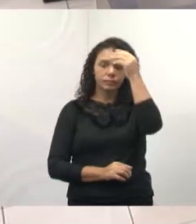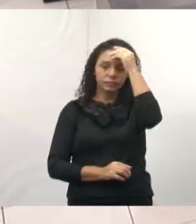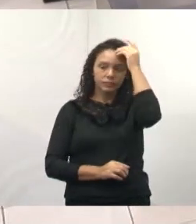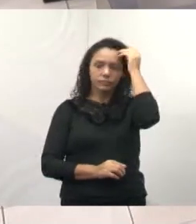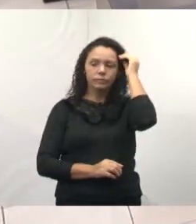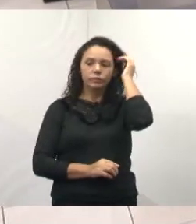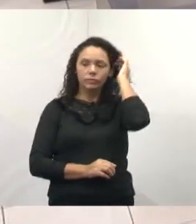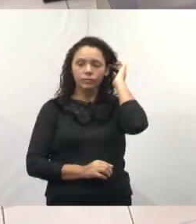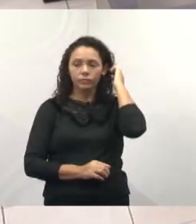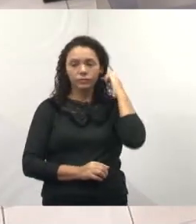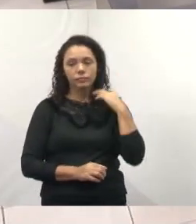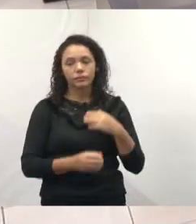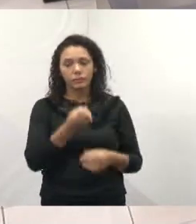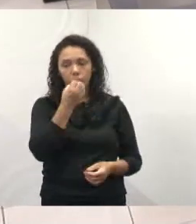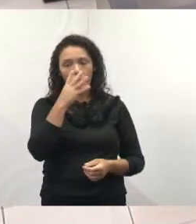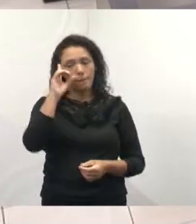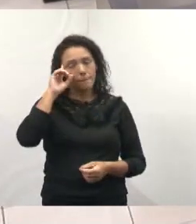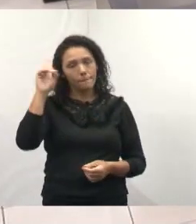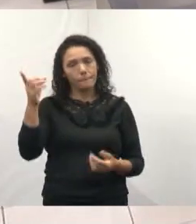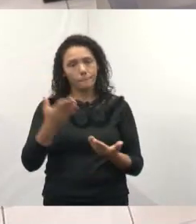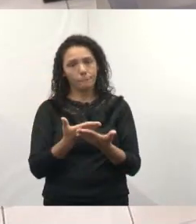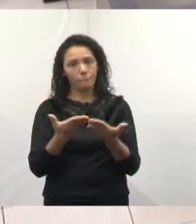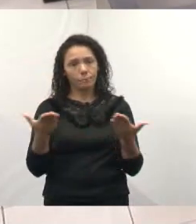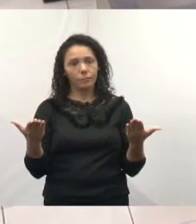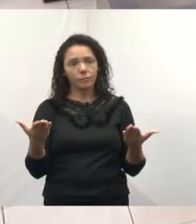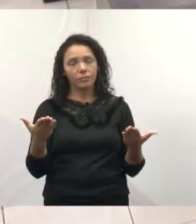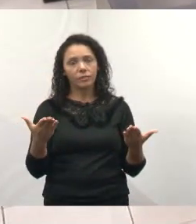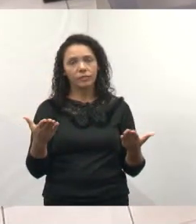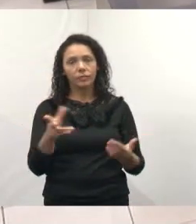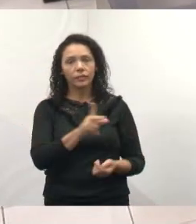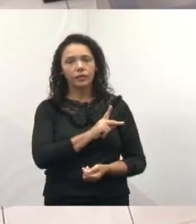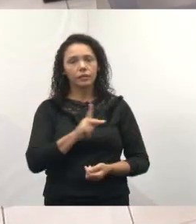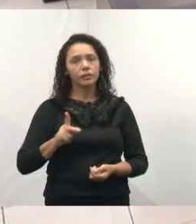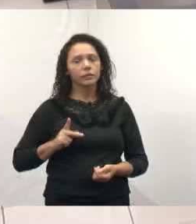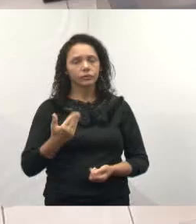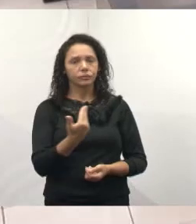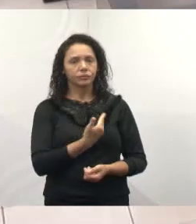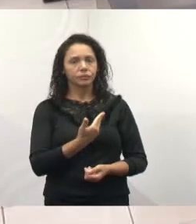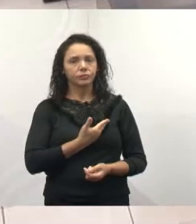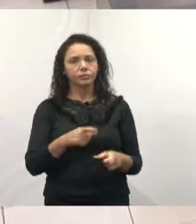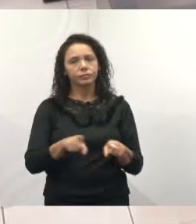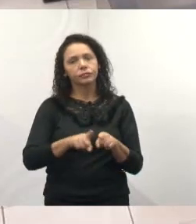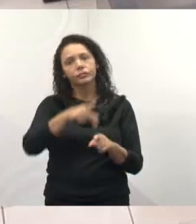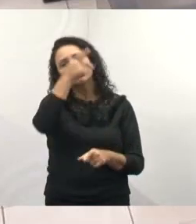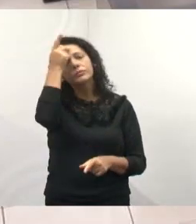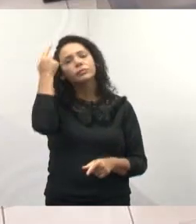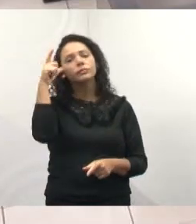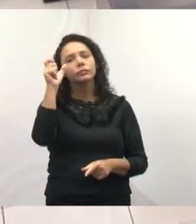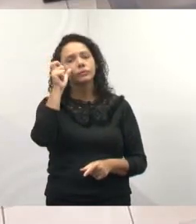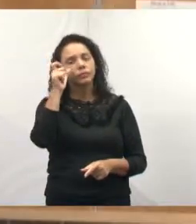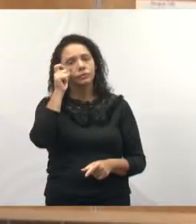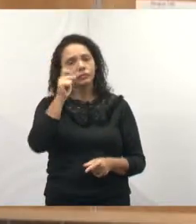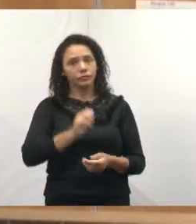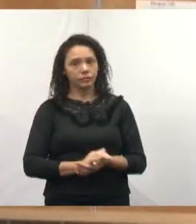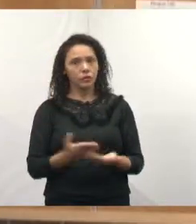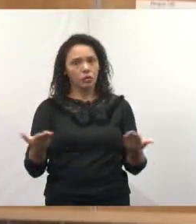Bom dia, presidente. Bom dia, nobres pares. Você que está em casa nos assistindo. Hoje estamos